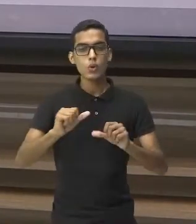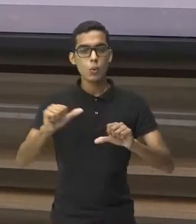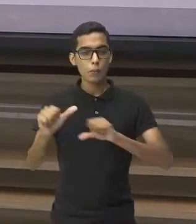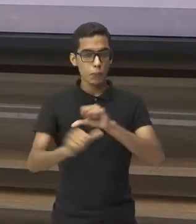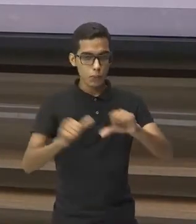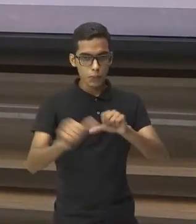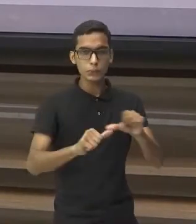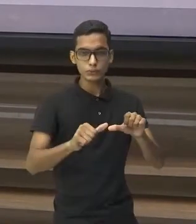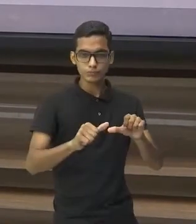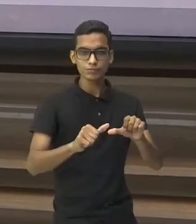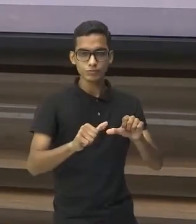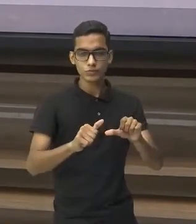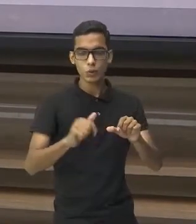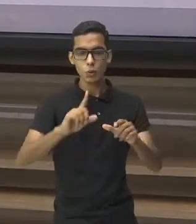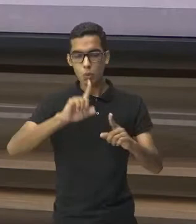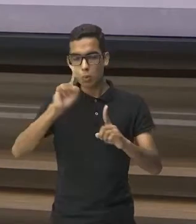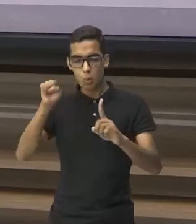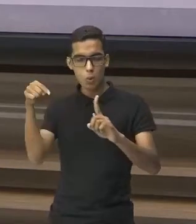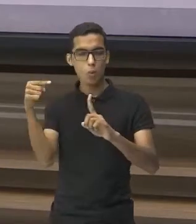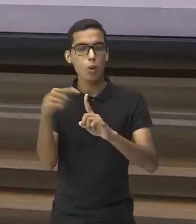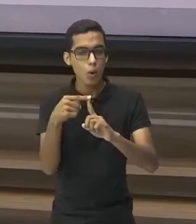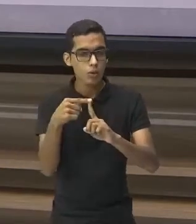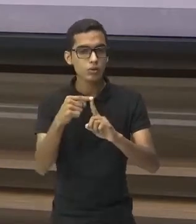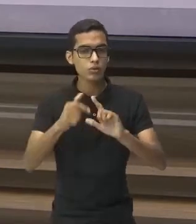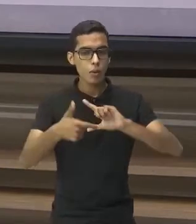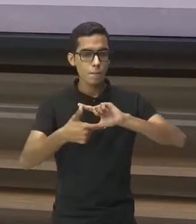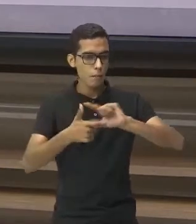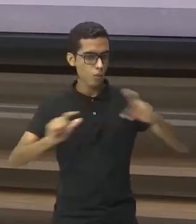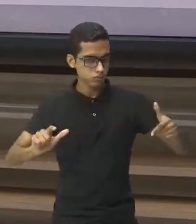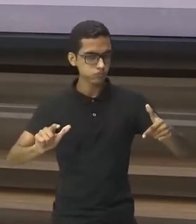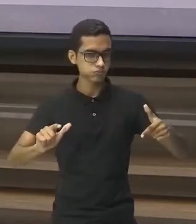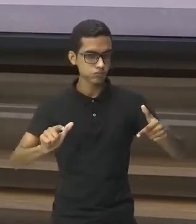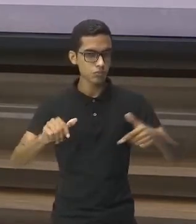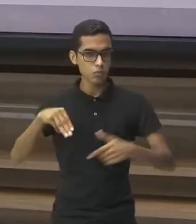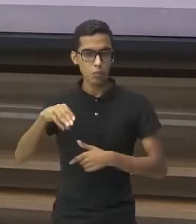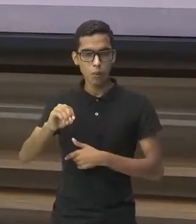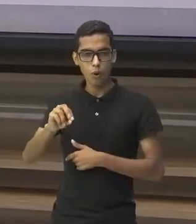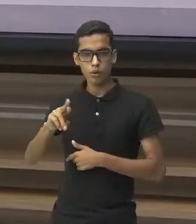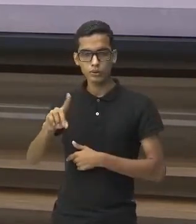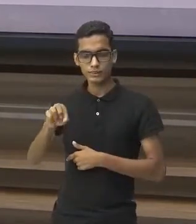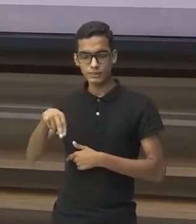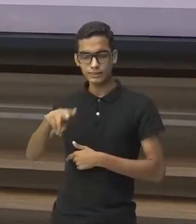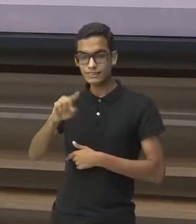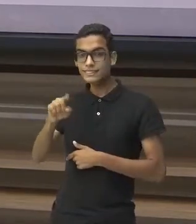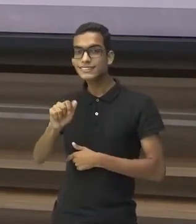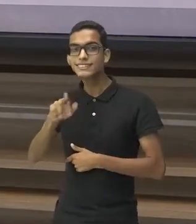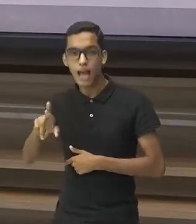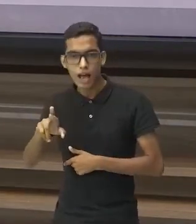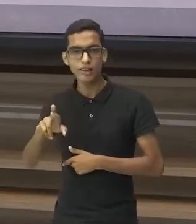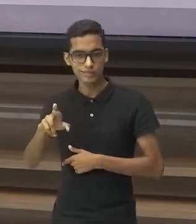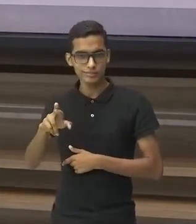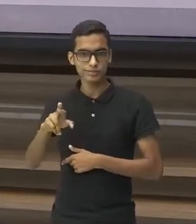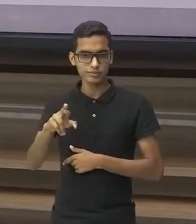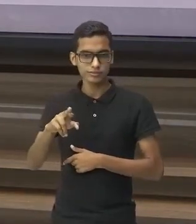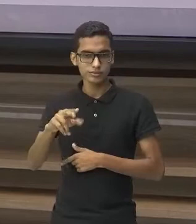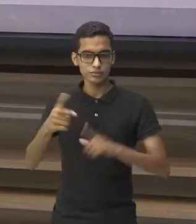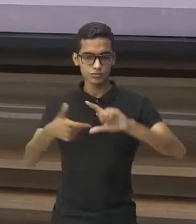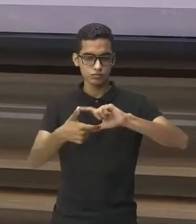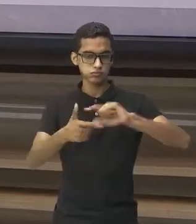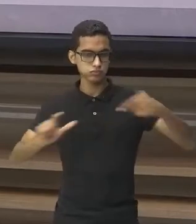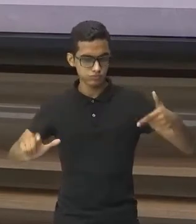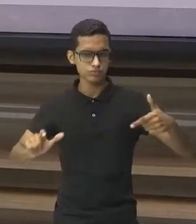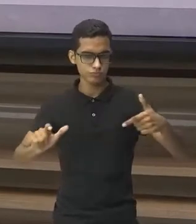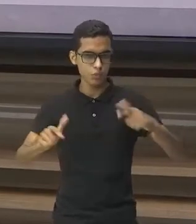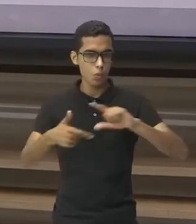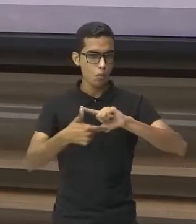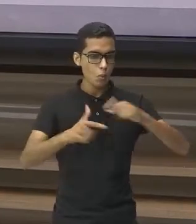o Império Português. Notem aí. Tomem nota, Dom José I igual Marquês de Pombal, que é igual a modernização